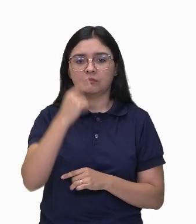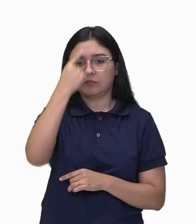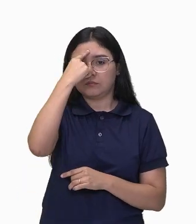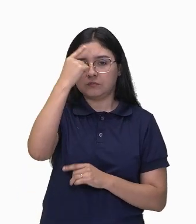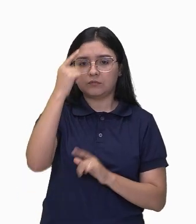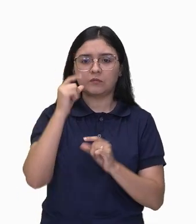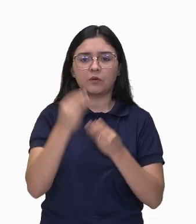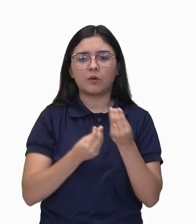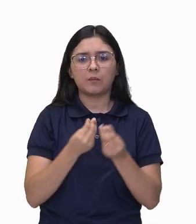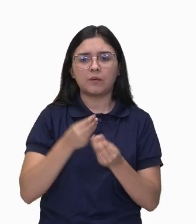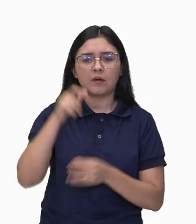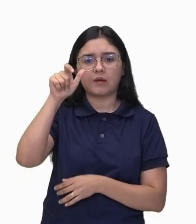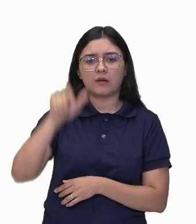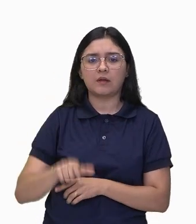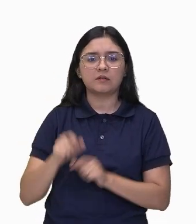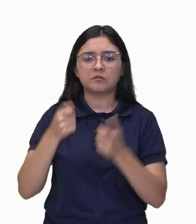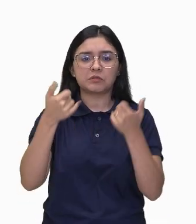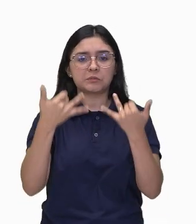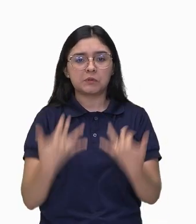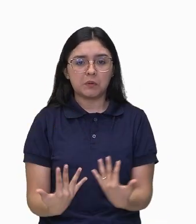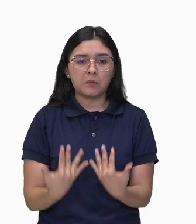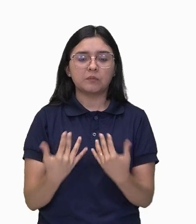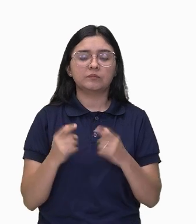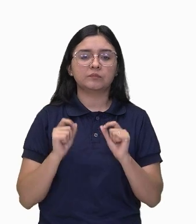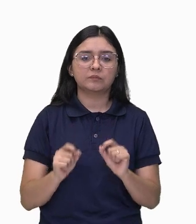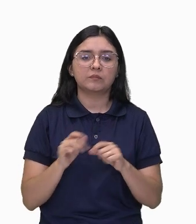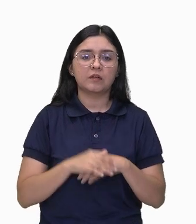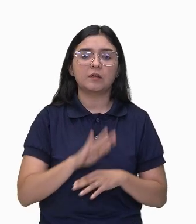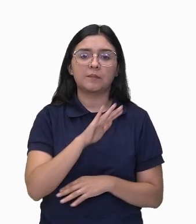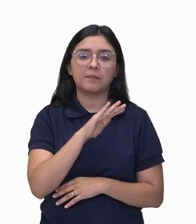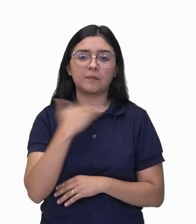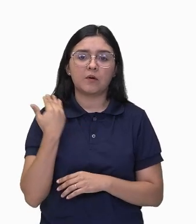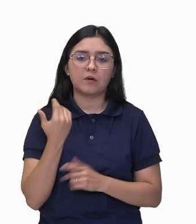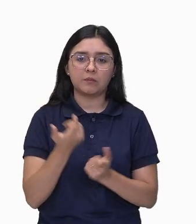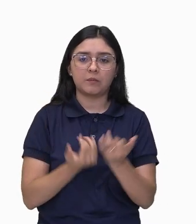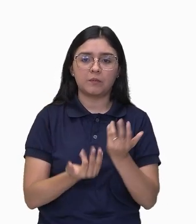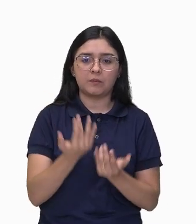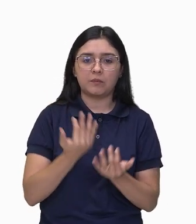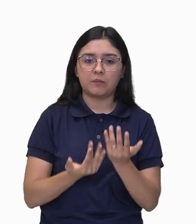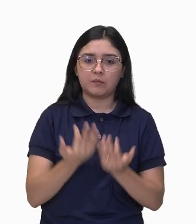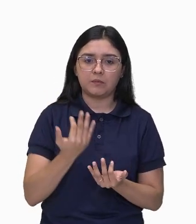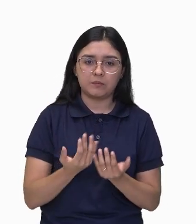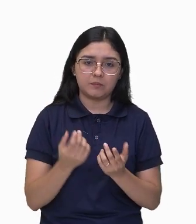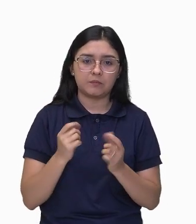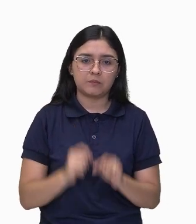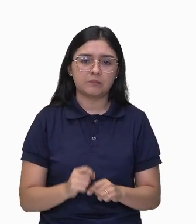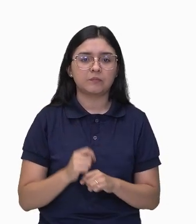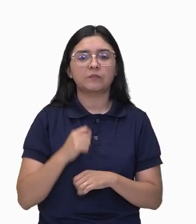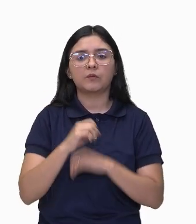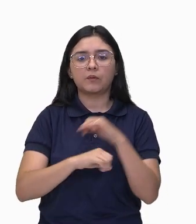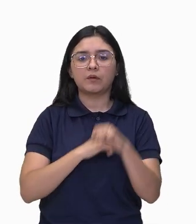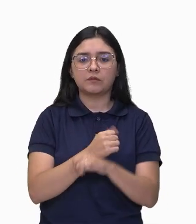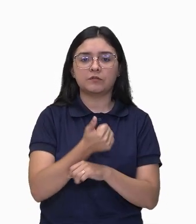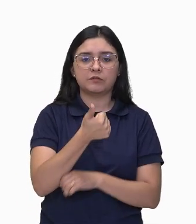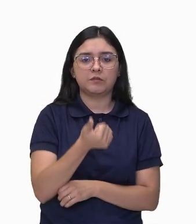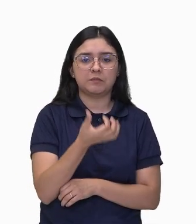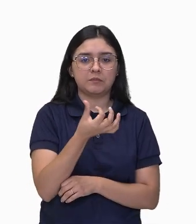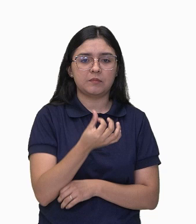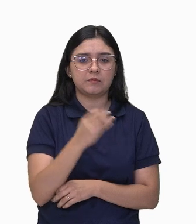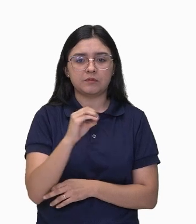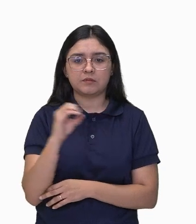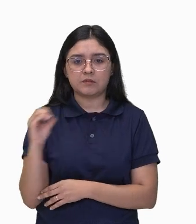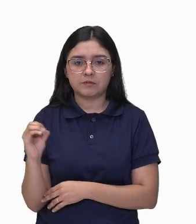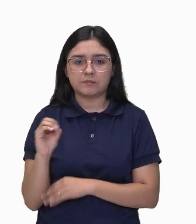Como ele não se retratou, morreu na fogueira da Inquisição em 1600. O